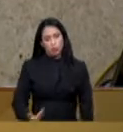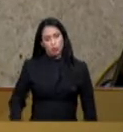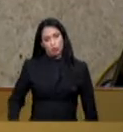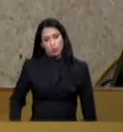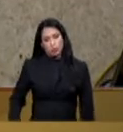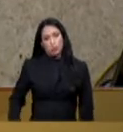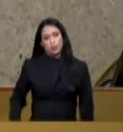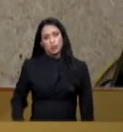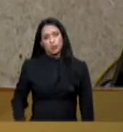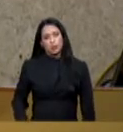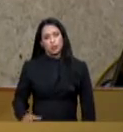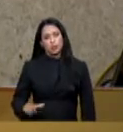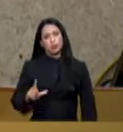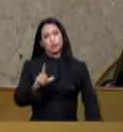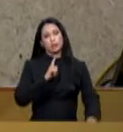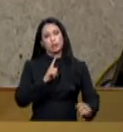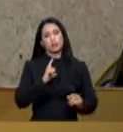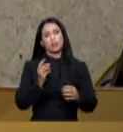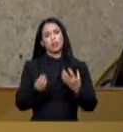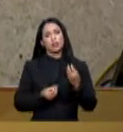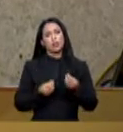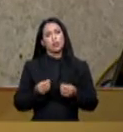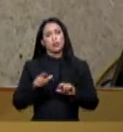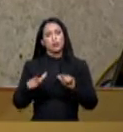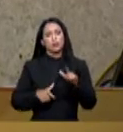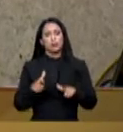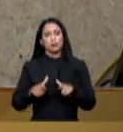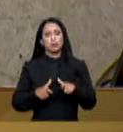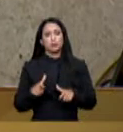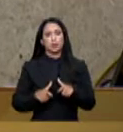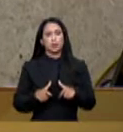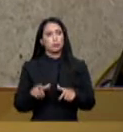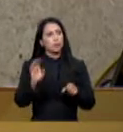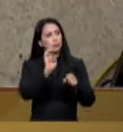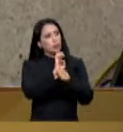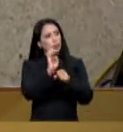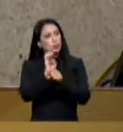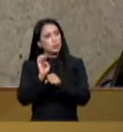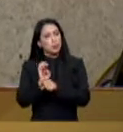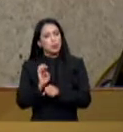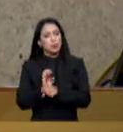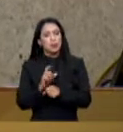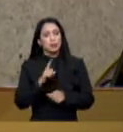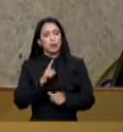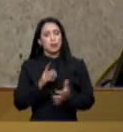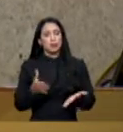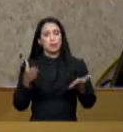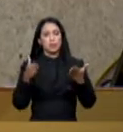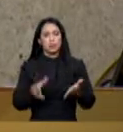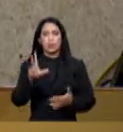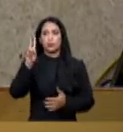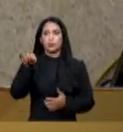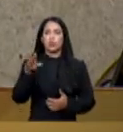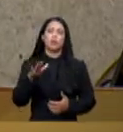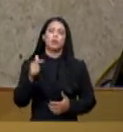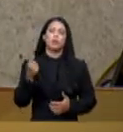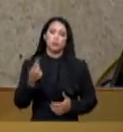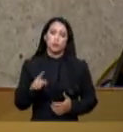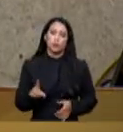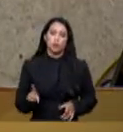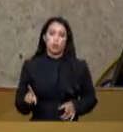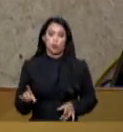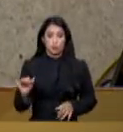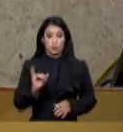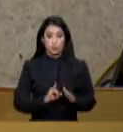HI, os mecanismos de cooperação interfederativa, notadamente quanto à participação da União e, finalmente,